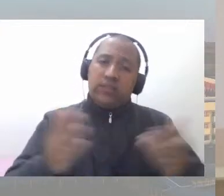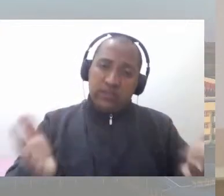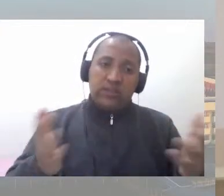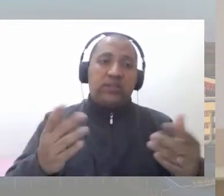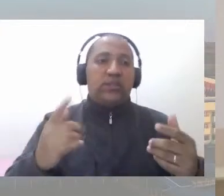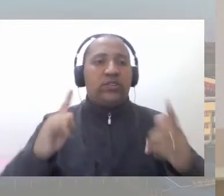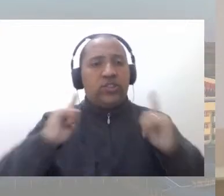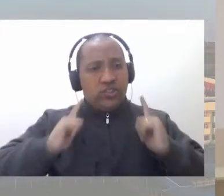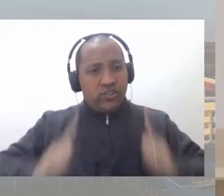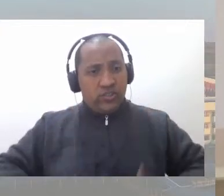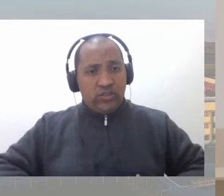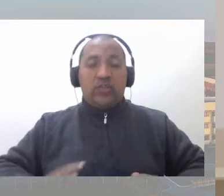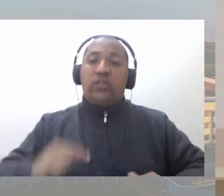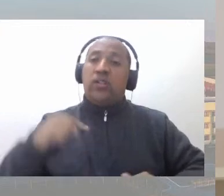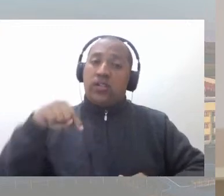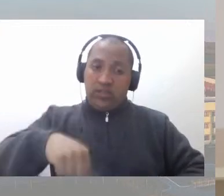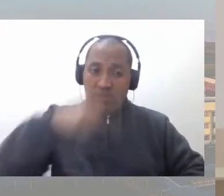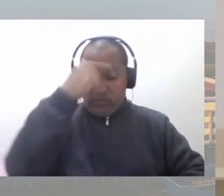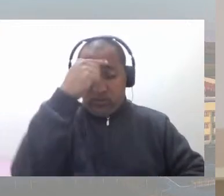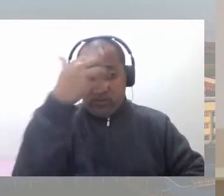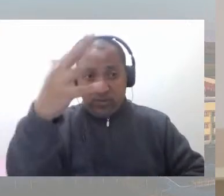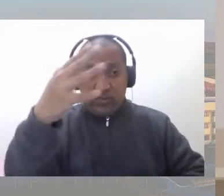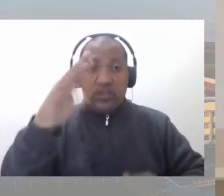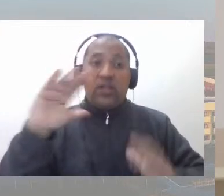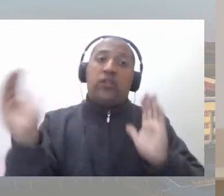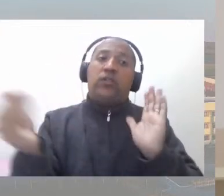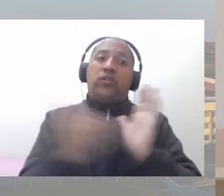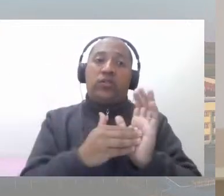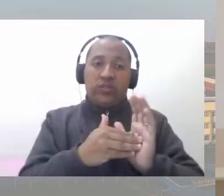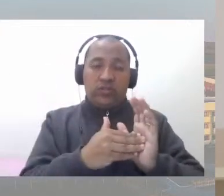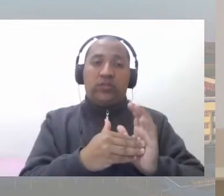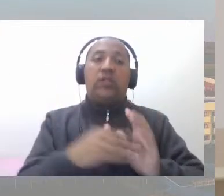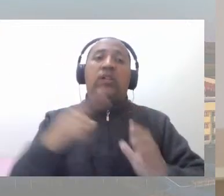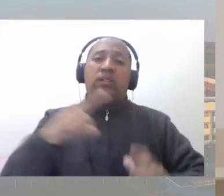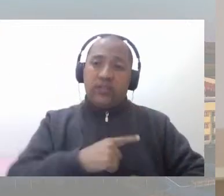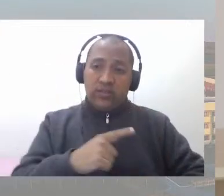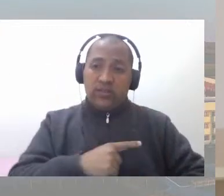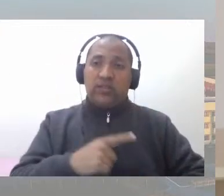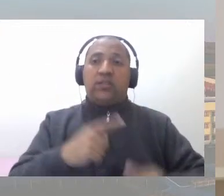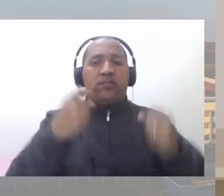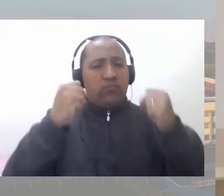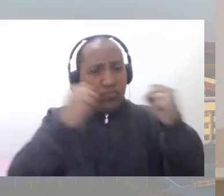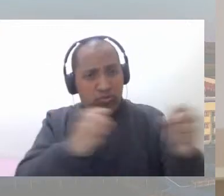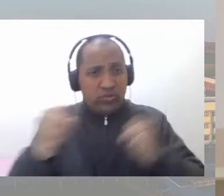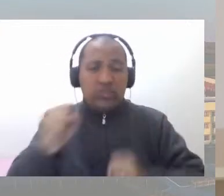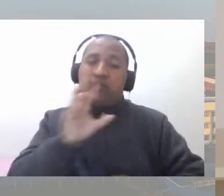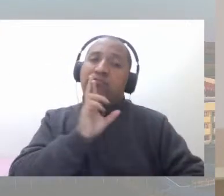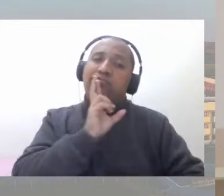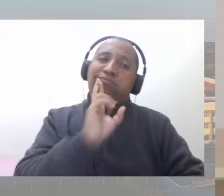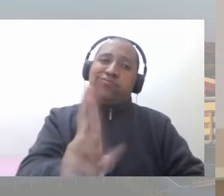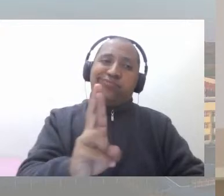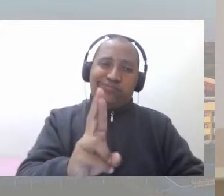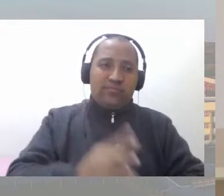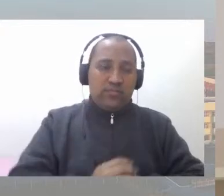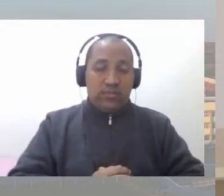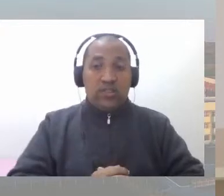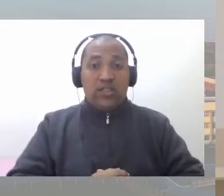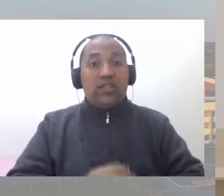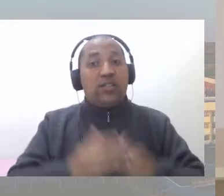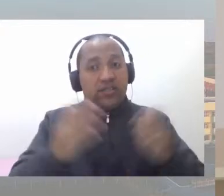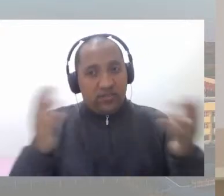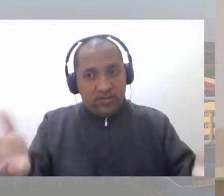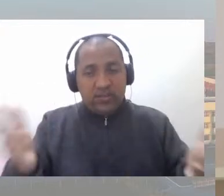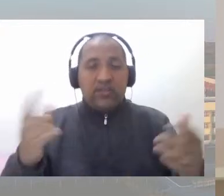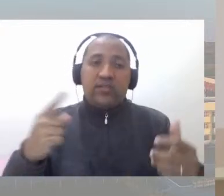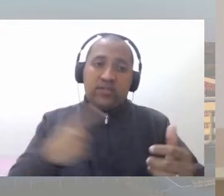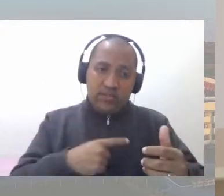gestão, não só a Unipampa, todos os gestores, nós tínhamos que dar uma resposta imediata. E foi nesse sentido que a